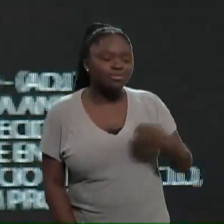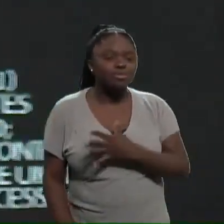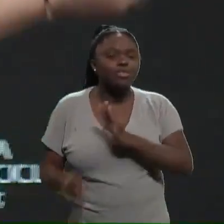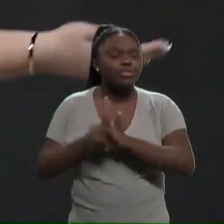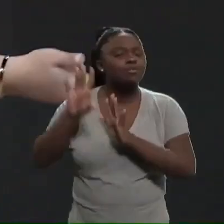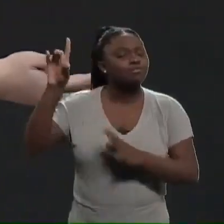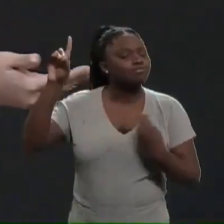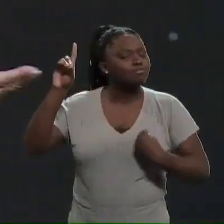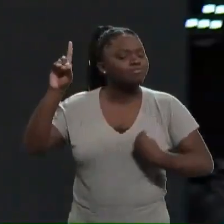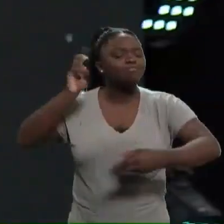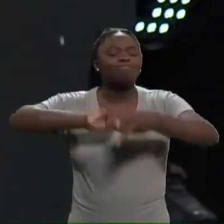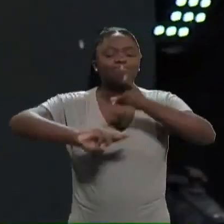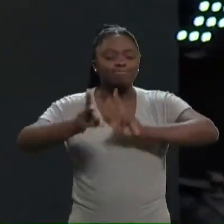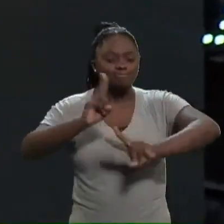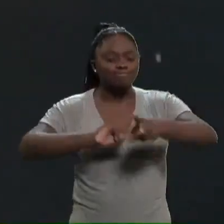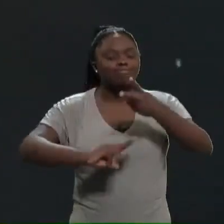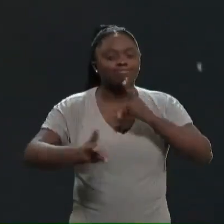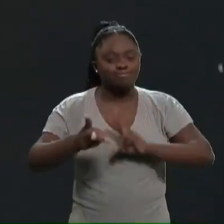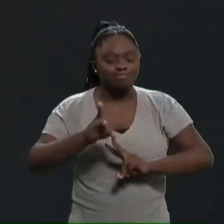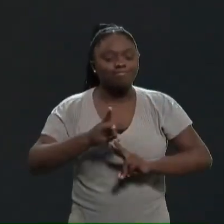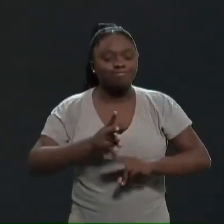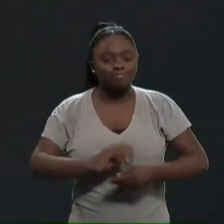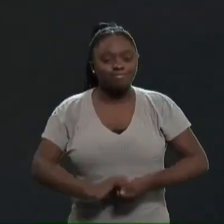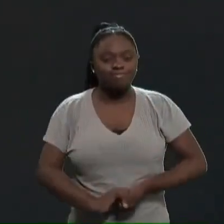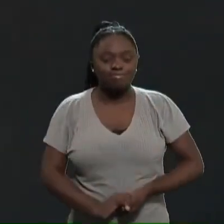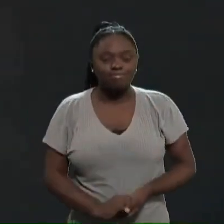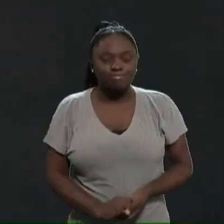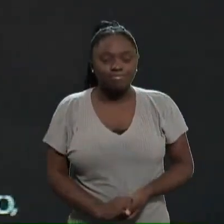Deus o tempo inteiro.